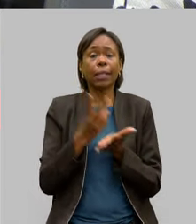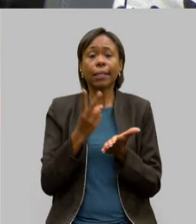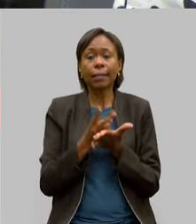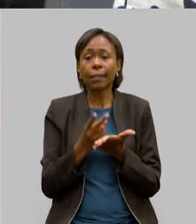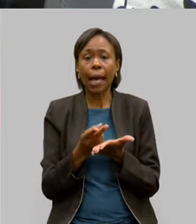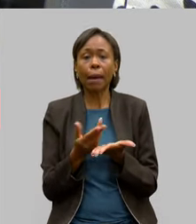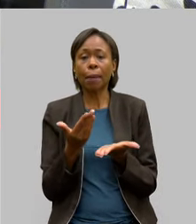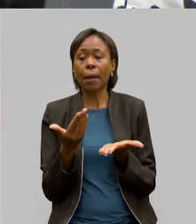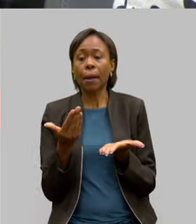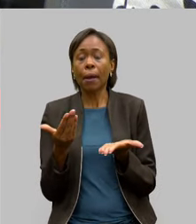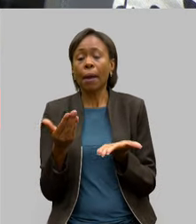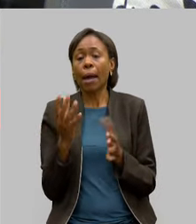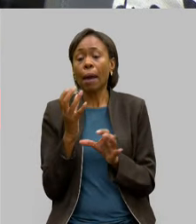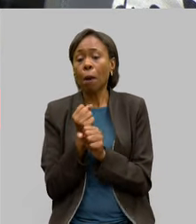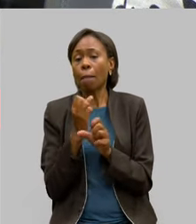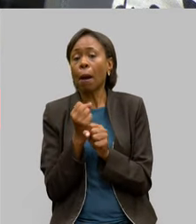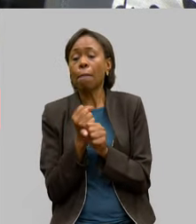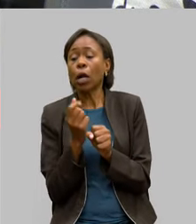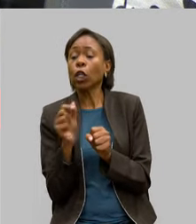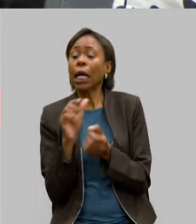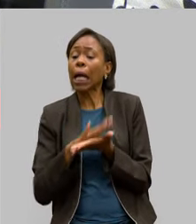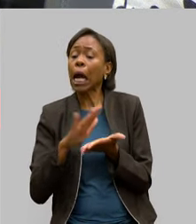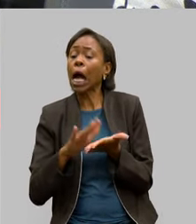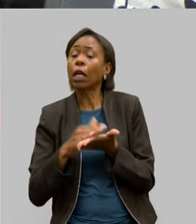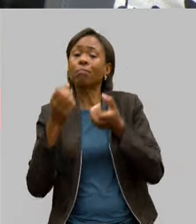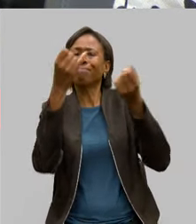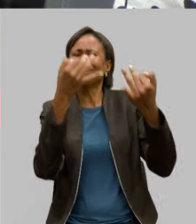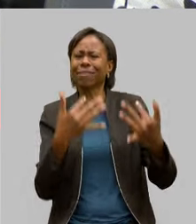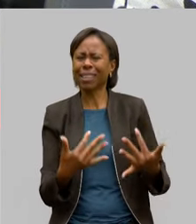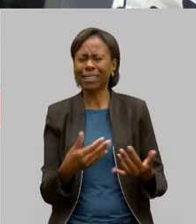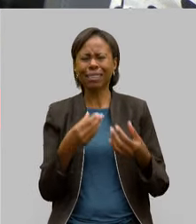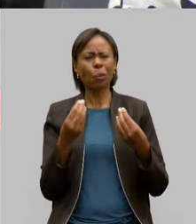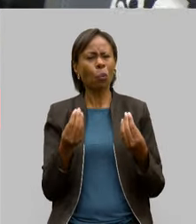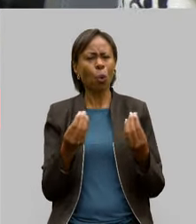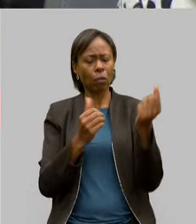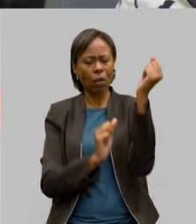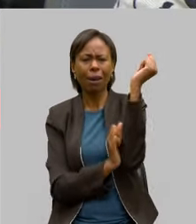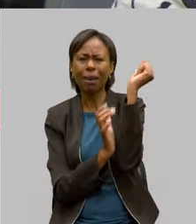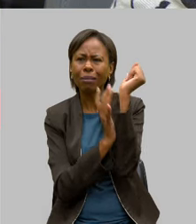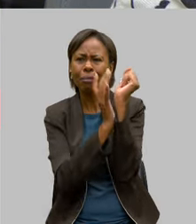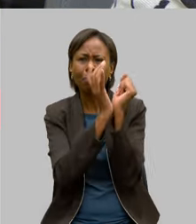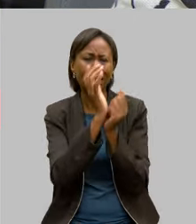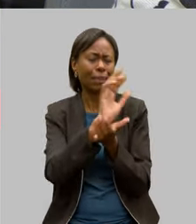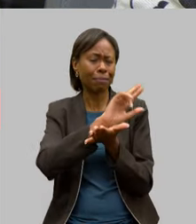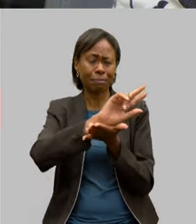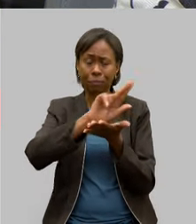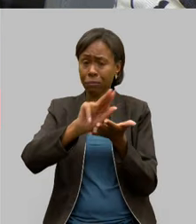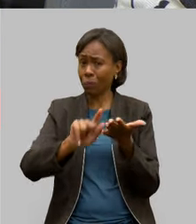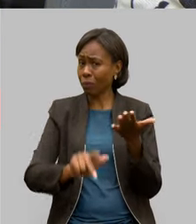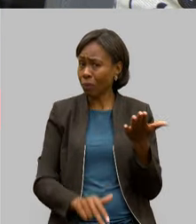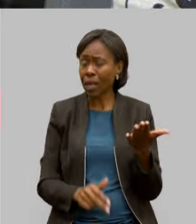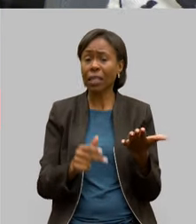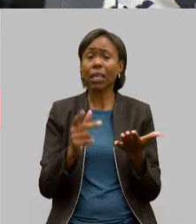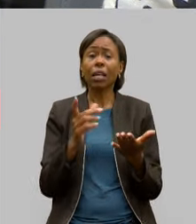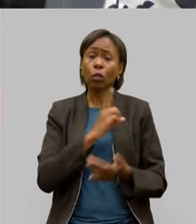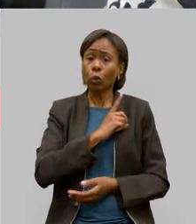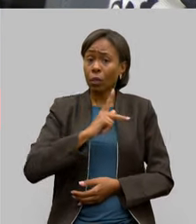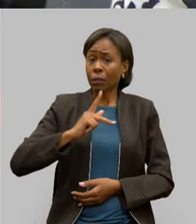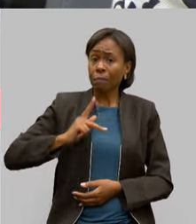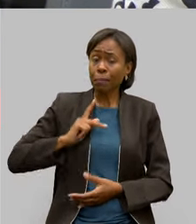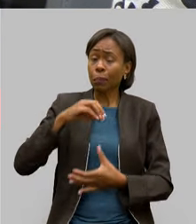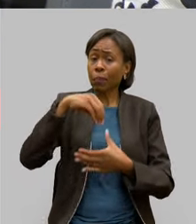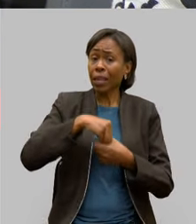ao judiciário daquele gasto enfim Agora imagina essa burocracia toda para os assistidos da Defensoria que tem a sua